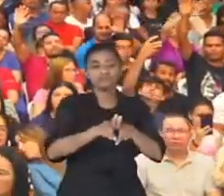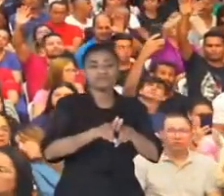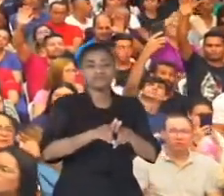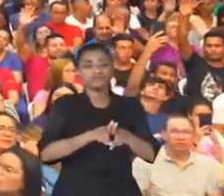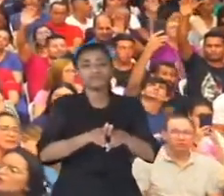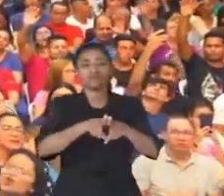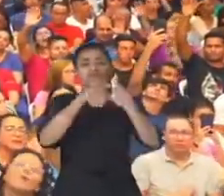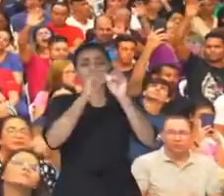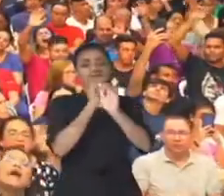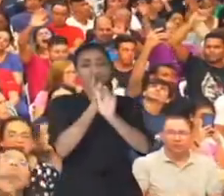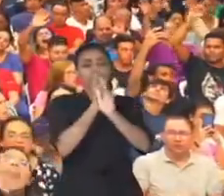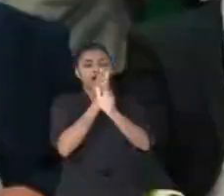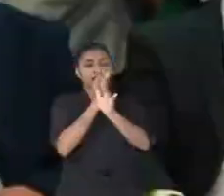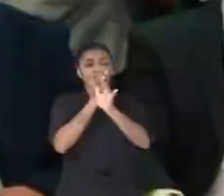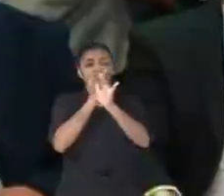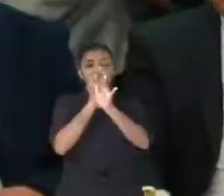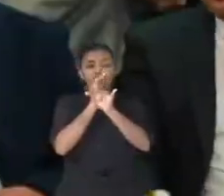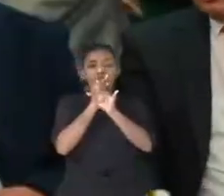voltando. E aleluia,